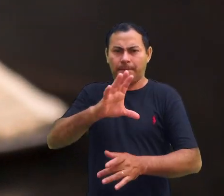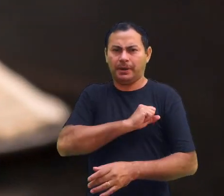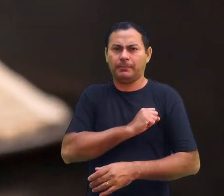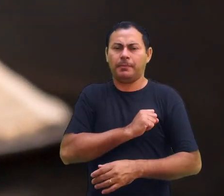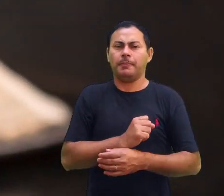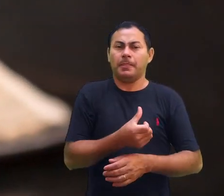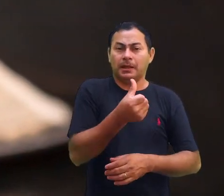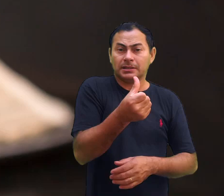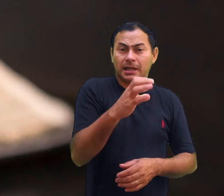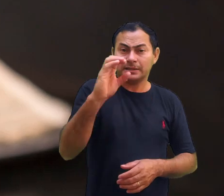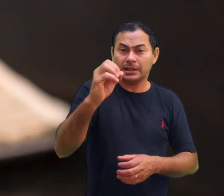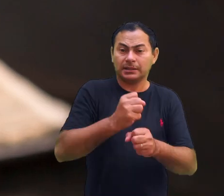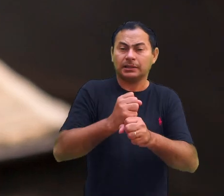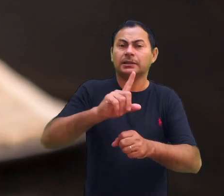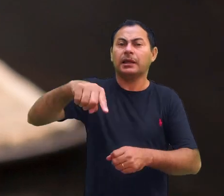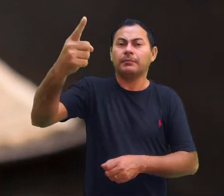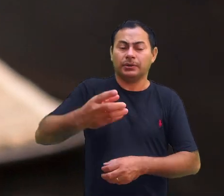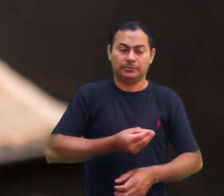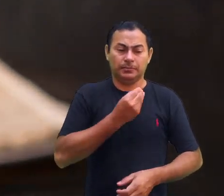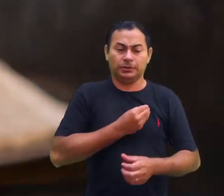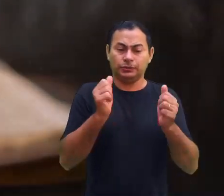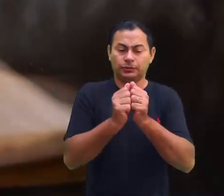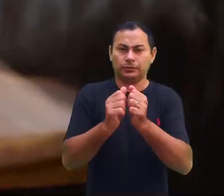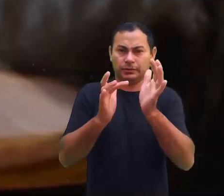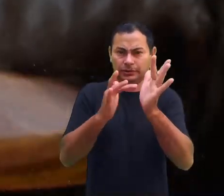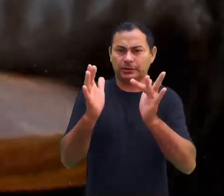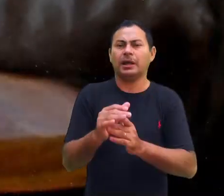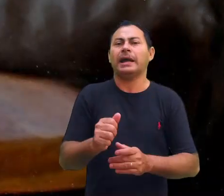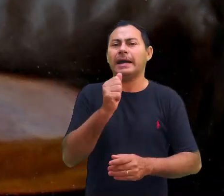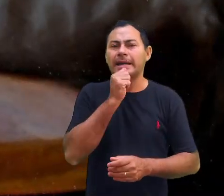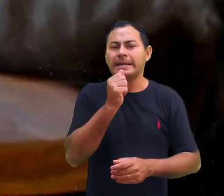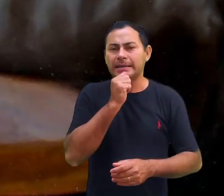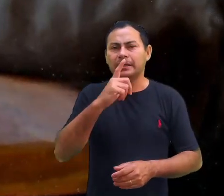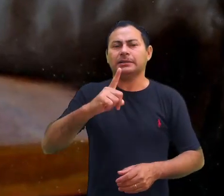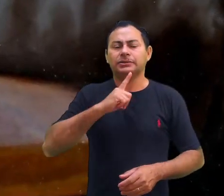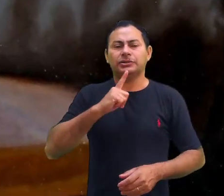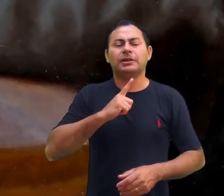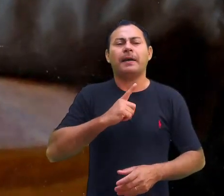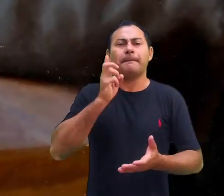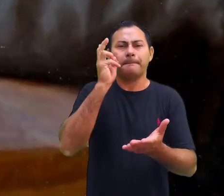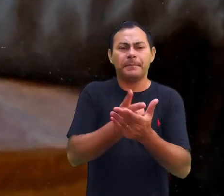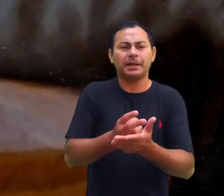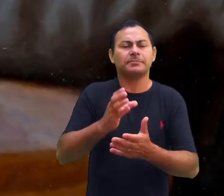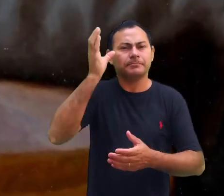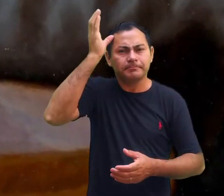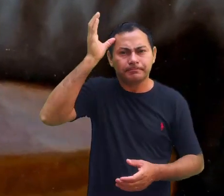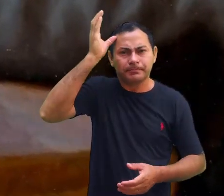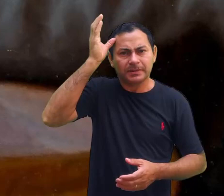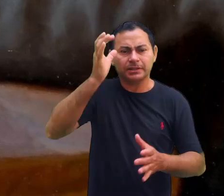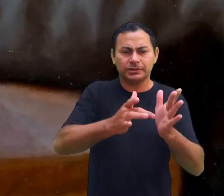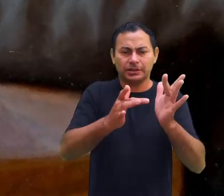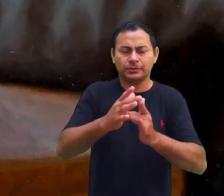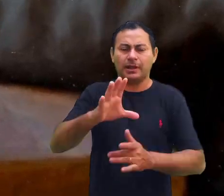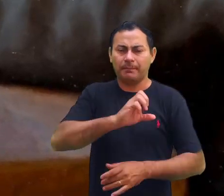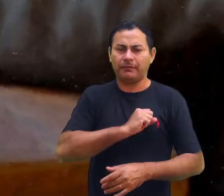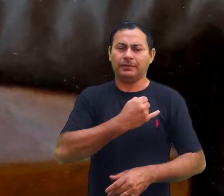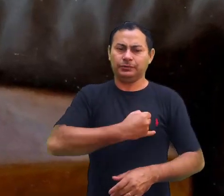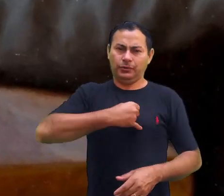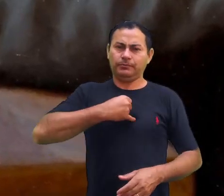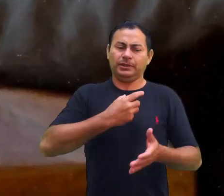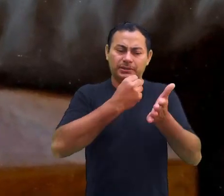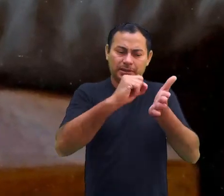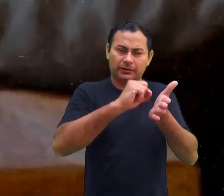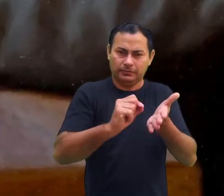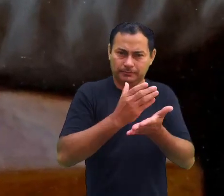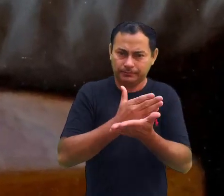amava. 60 anos depois de ter vivido com Jesus, ele ainda tinha esta mesma consciência e